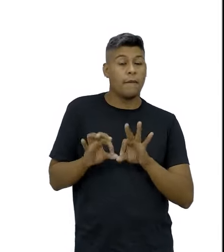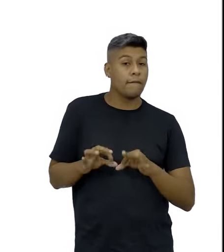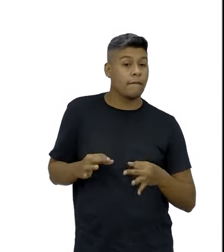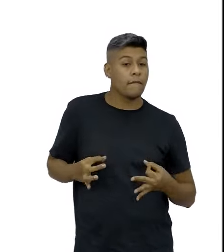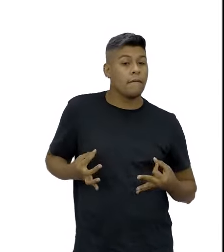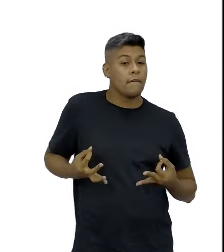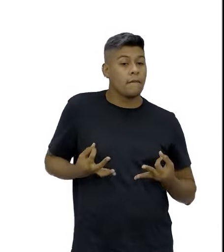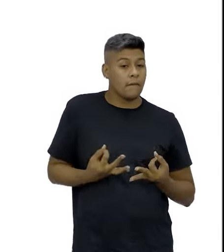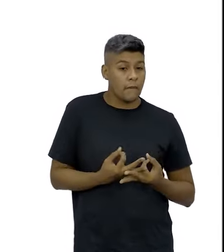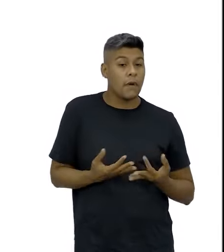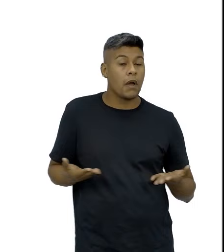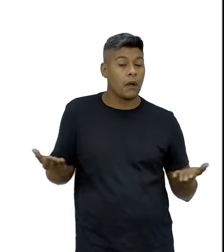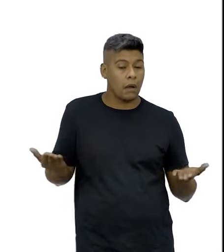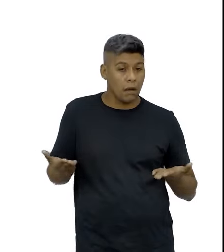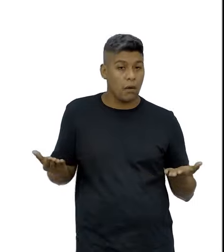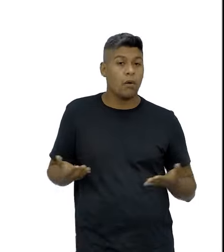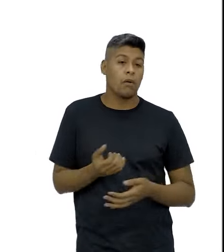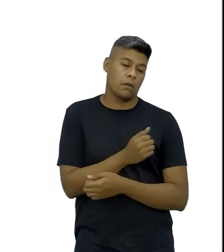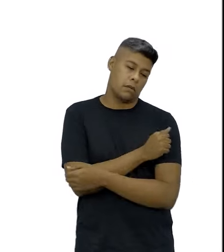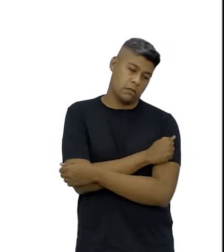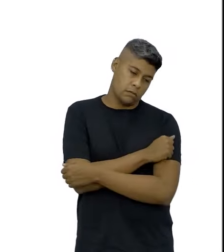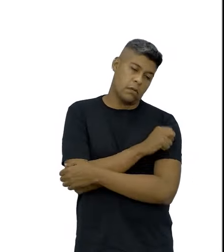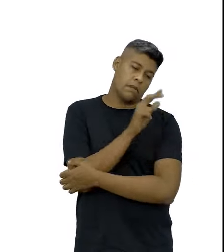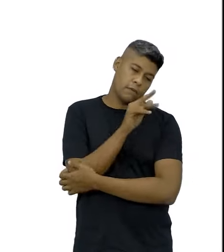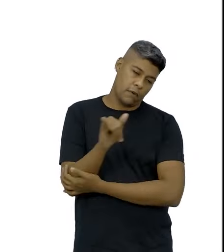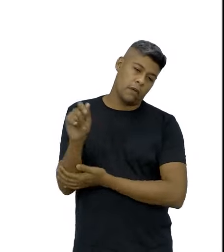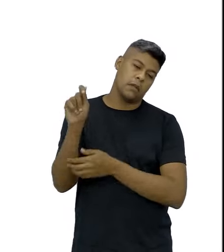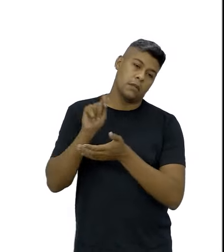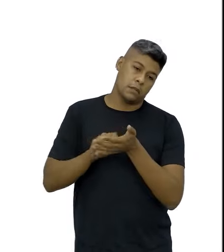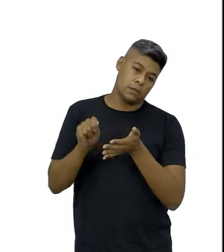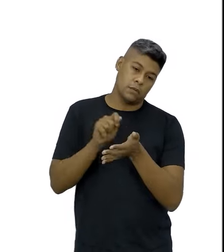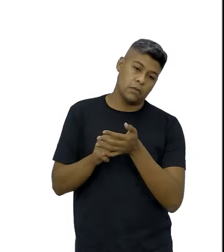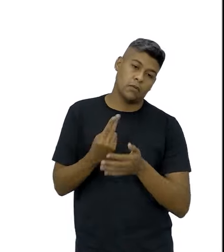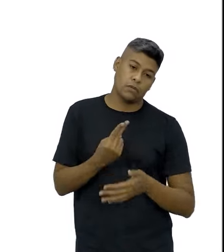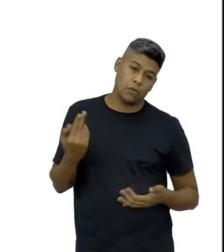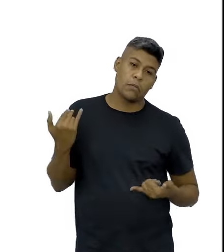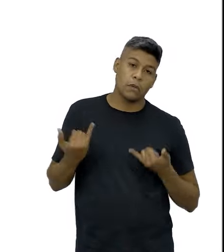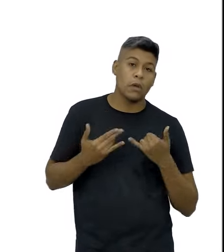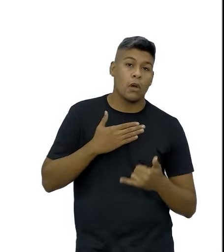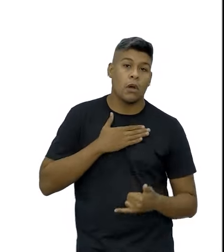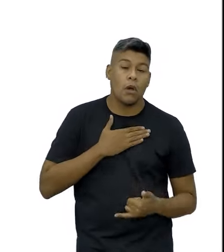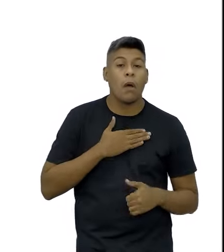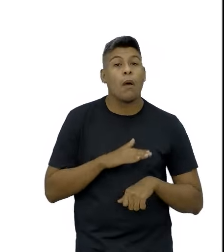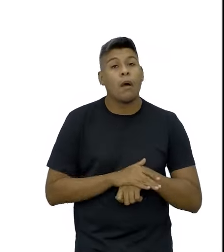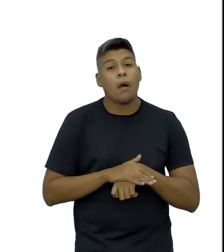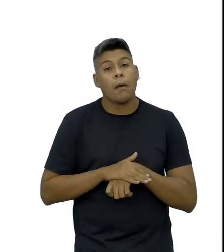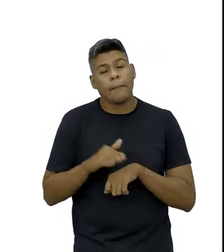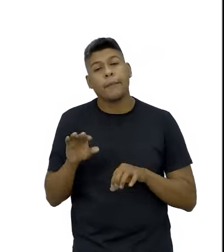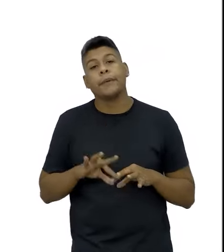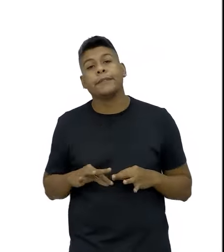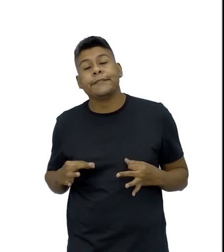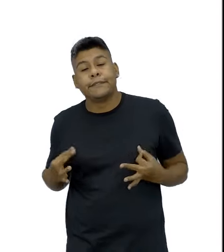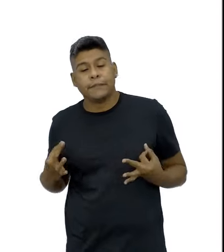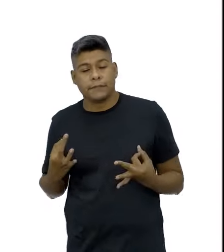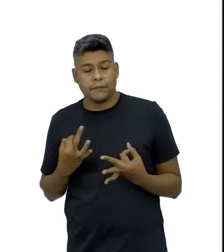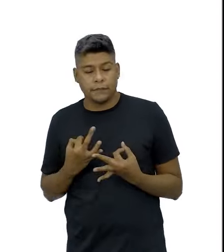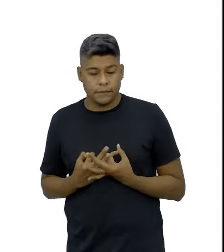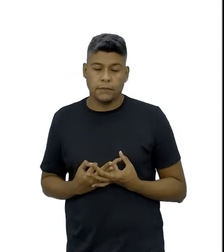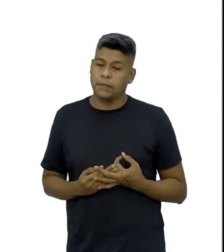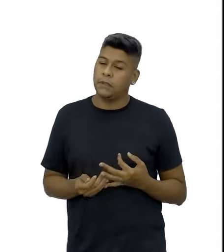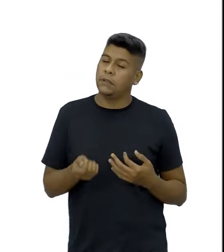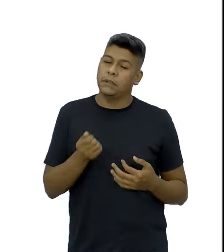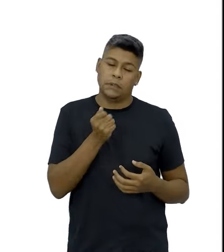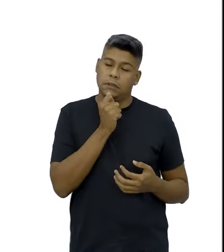familiares. Nesse momento, os estudantes irão escrever o nome de brincadeiras preferidas pelos familiares que eles